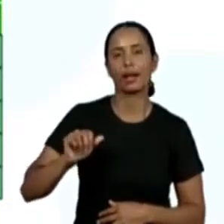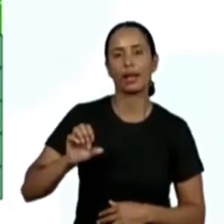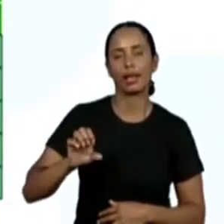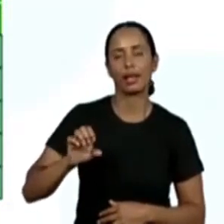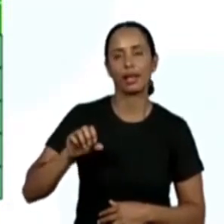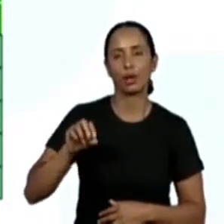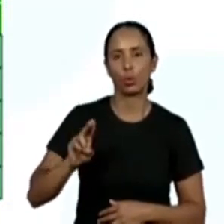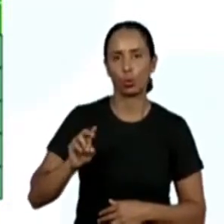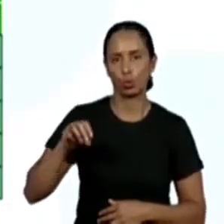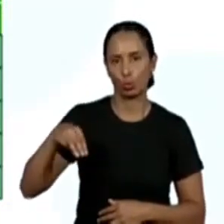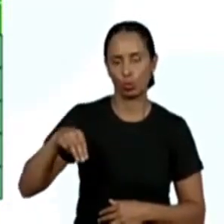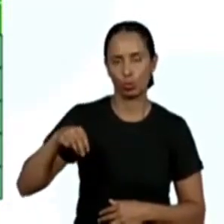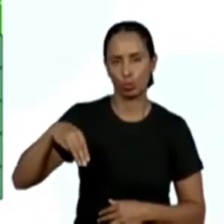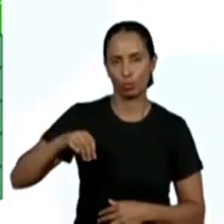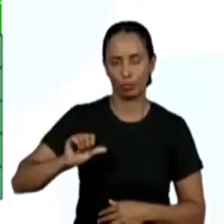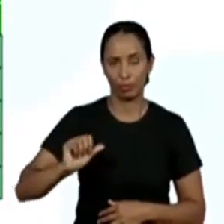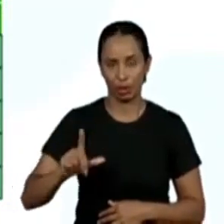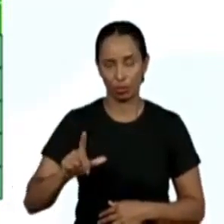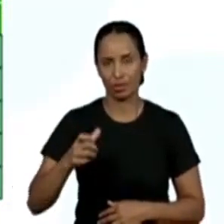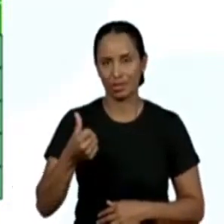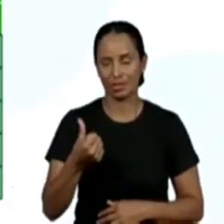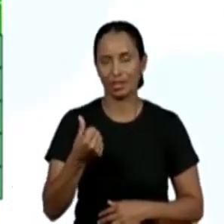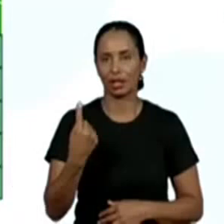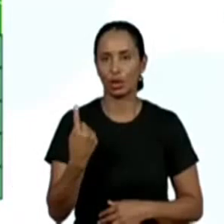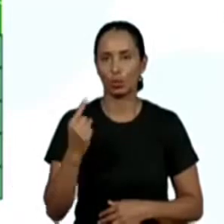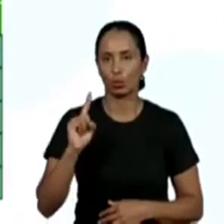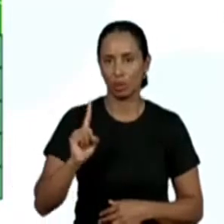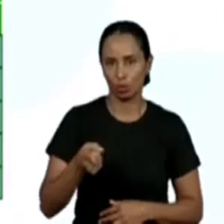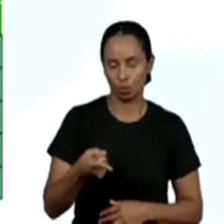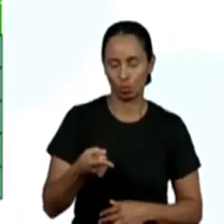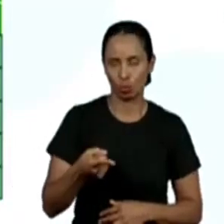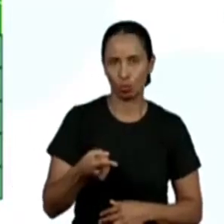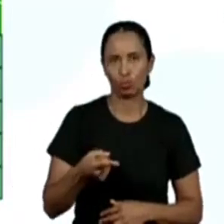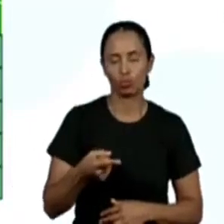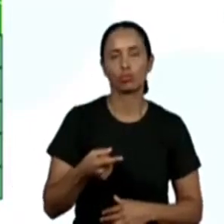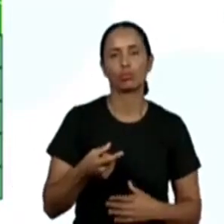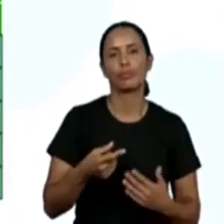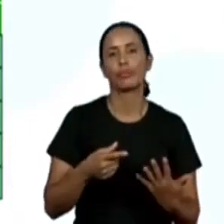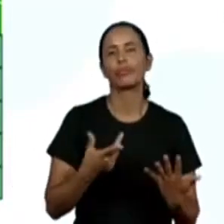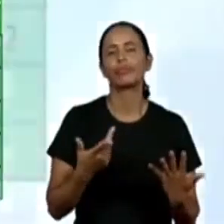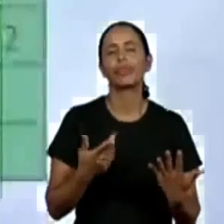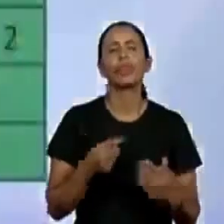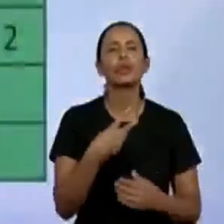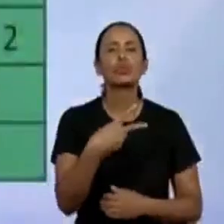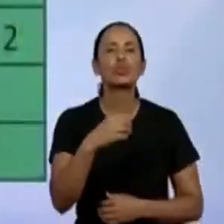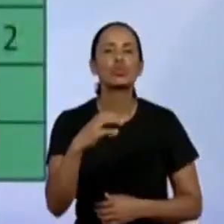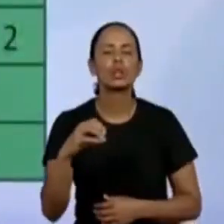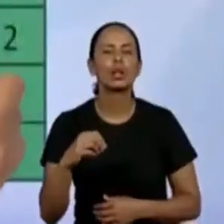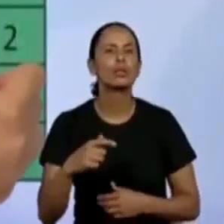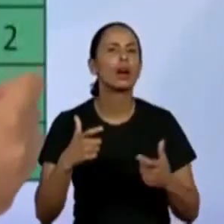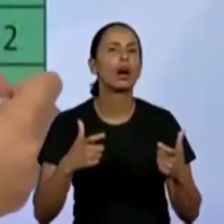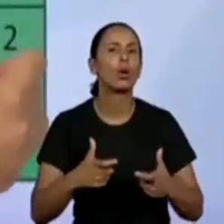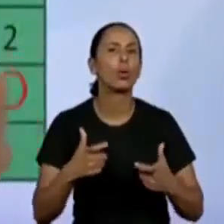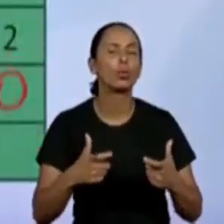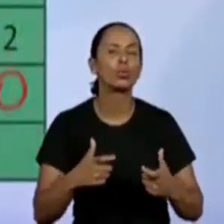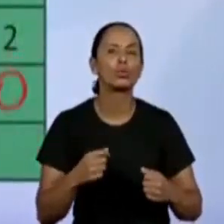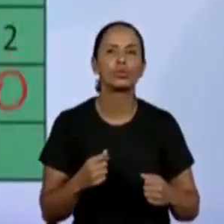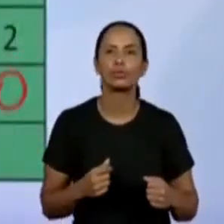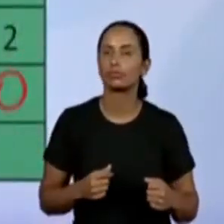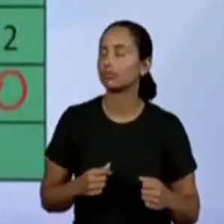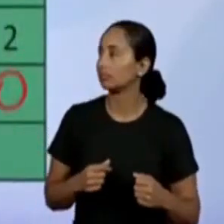o 200, ó. O próximo que eu escrevi foi o 200. Onde está o 200? Ó? Olhando o 200, ele está aqui,